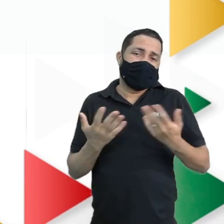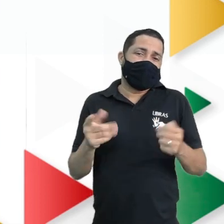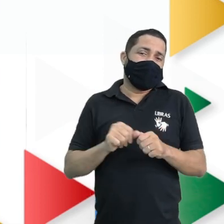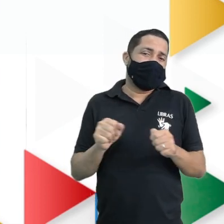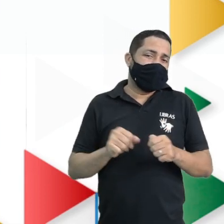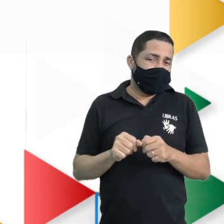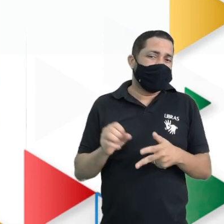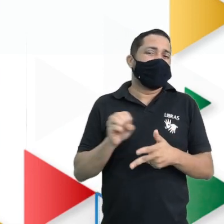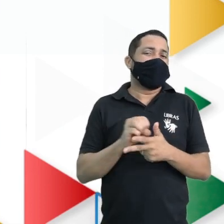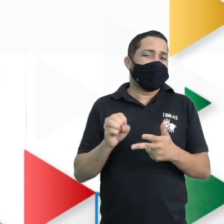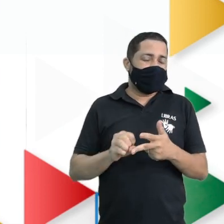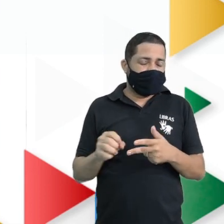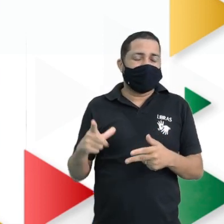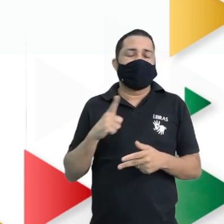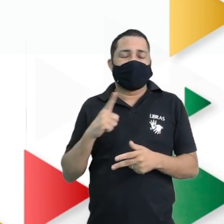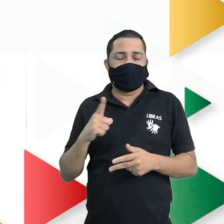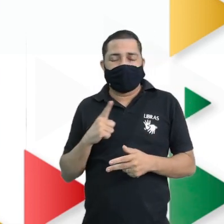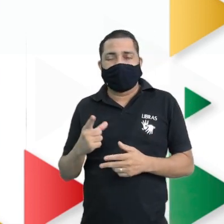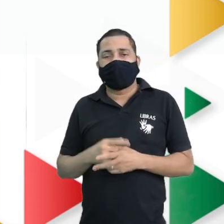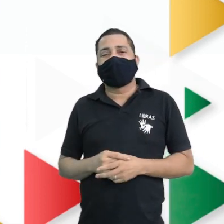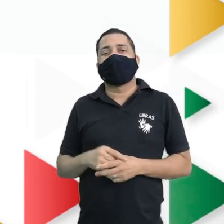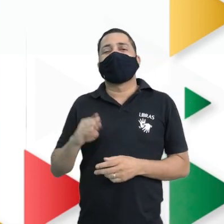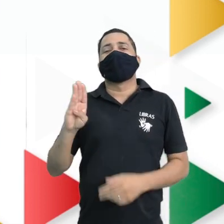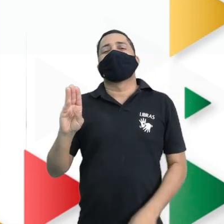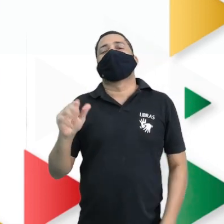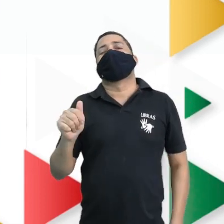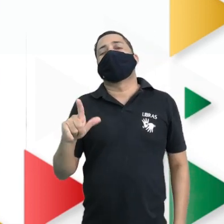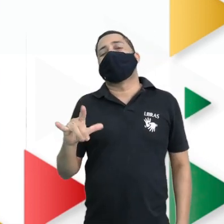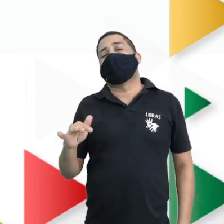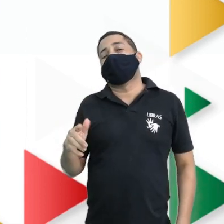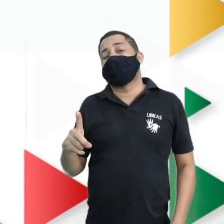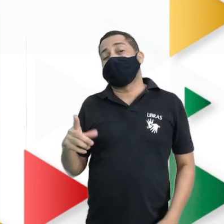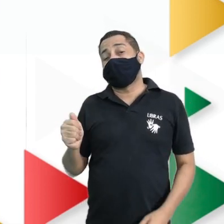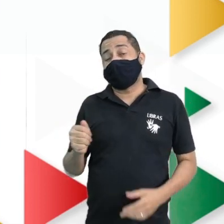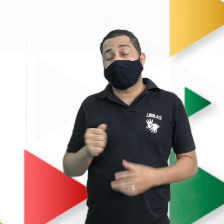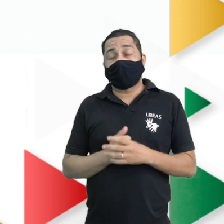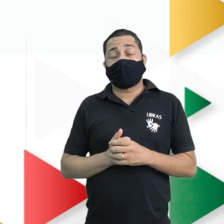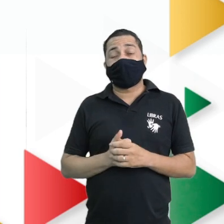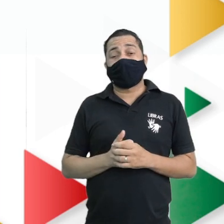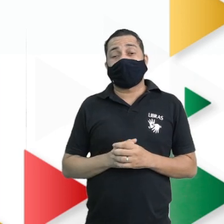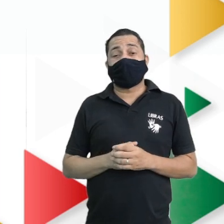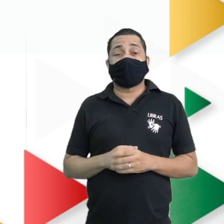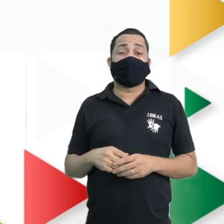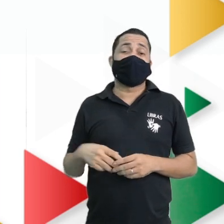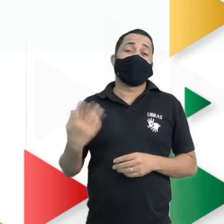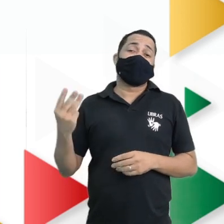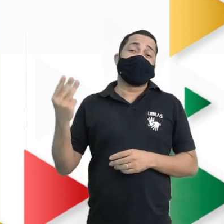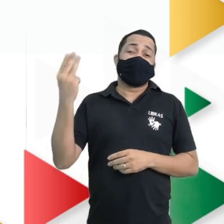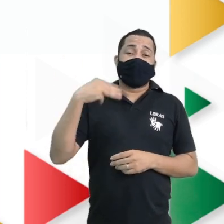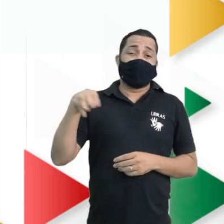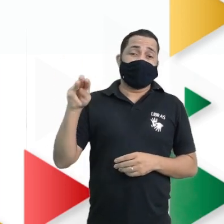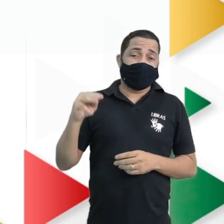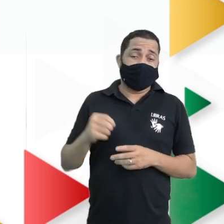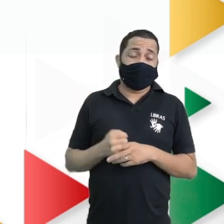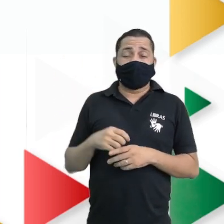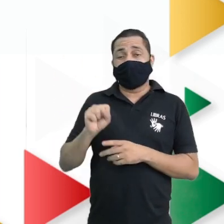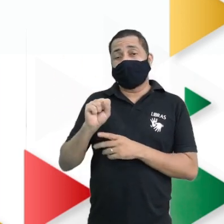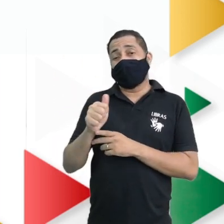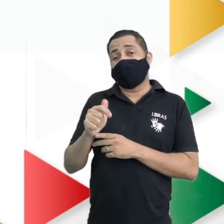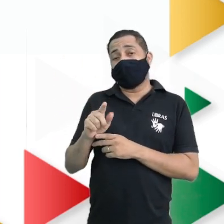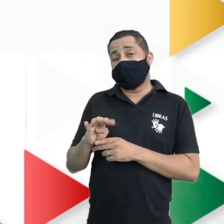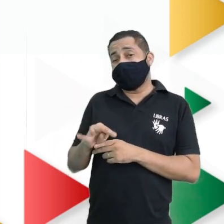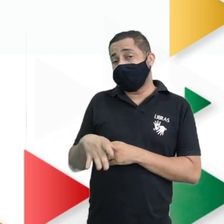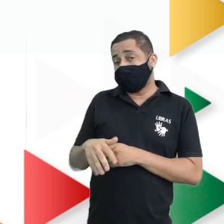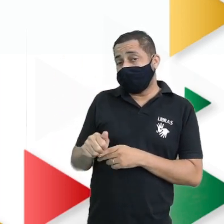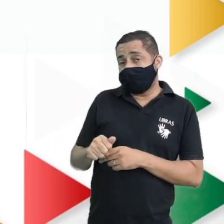cai muito no Enem, tá? Balaiada, lá no Maranhão. Sabinada,